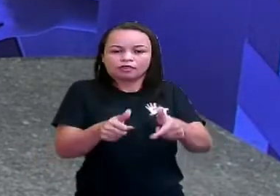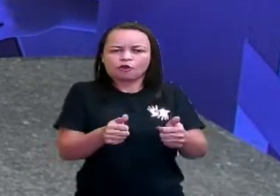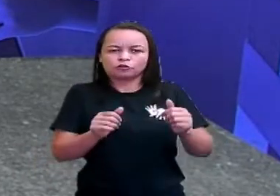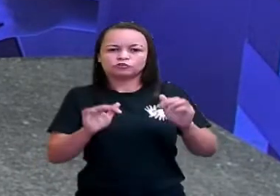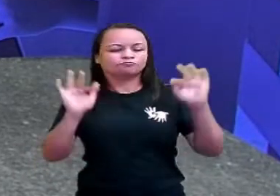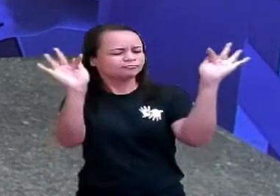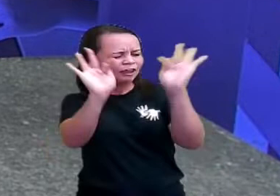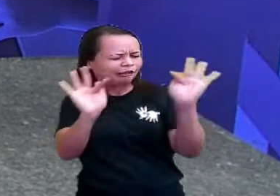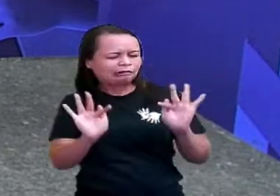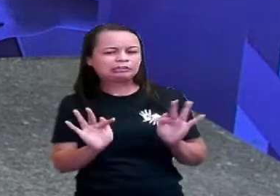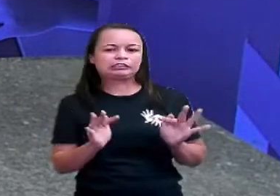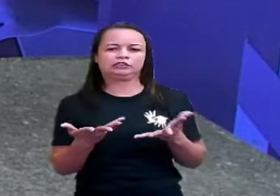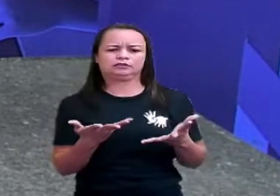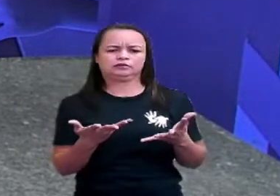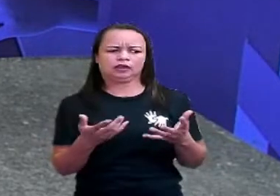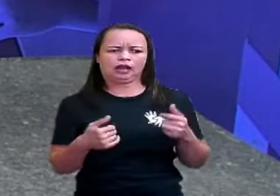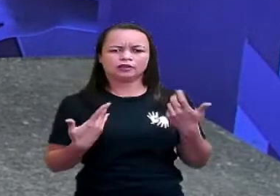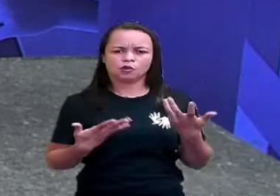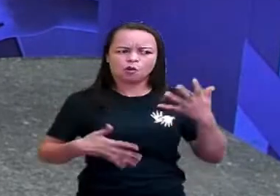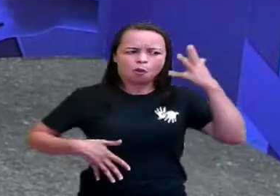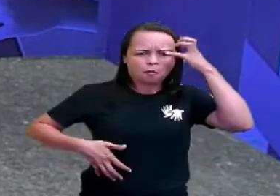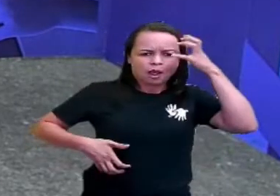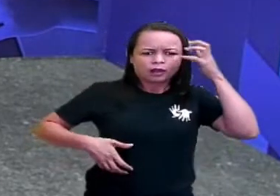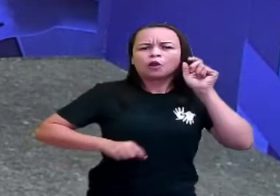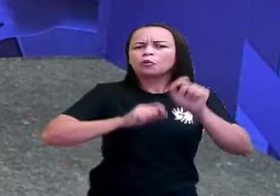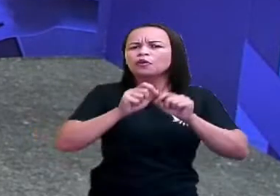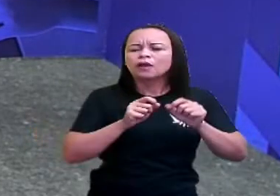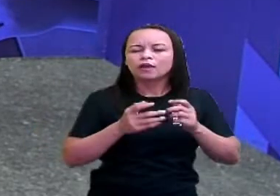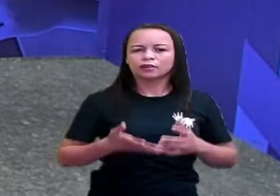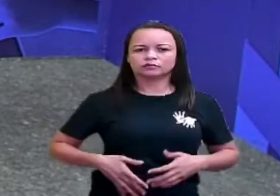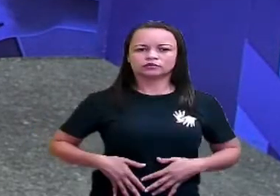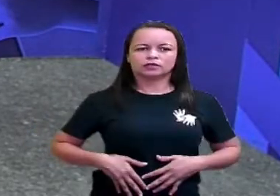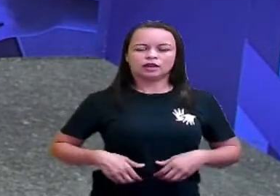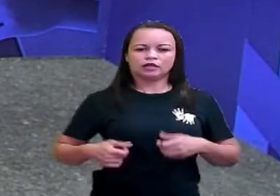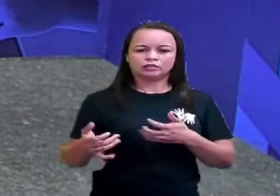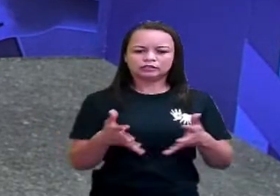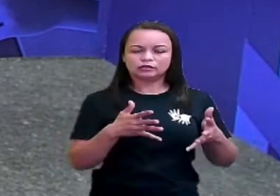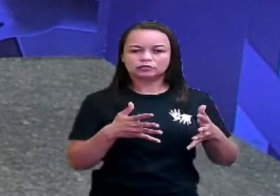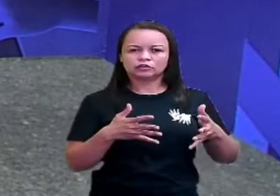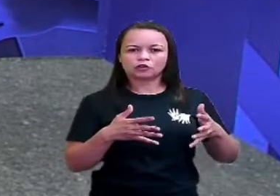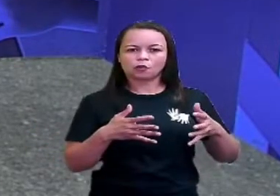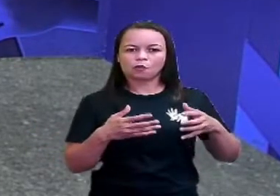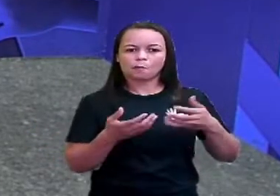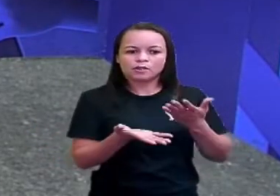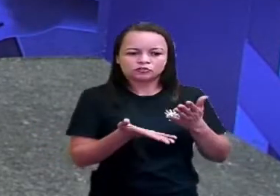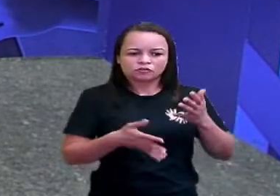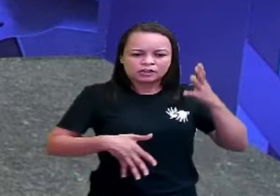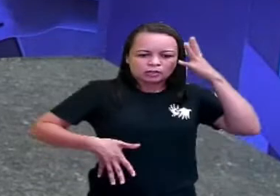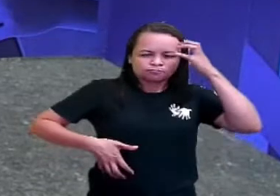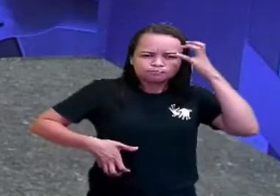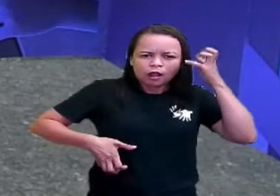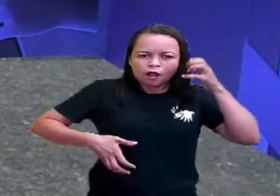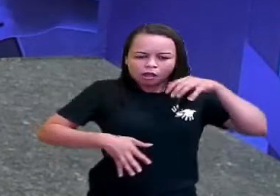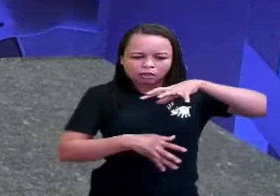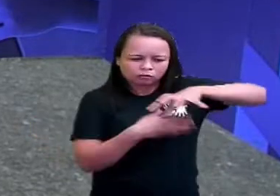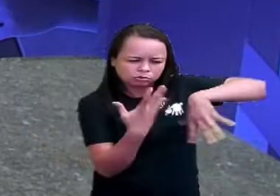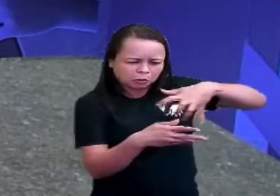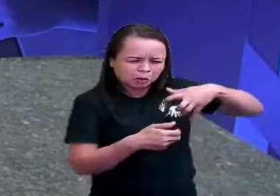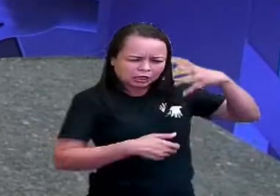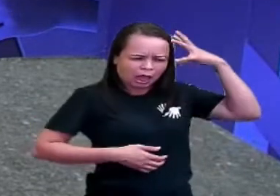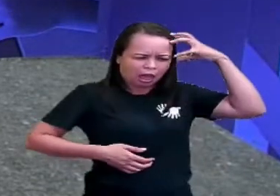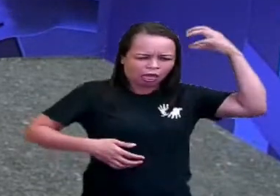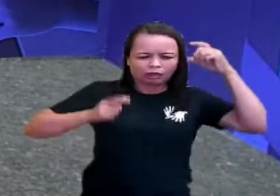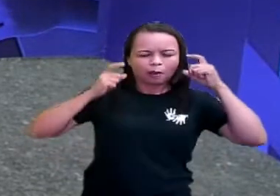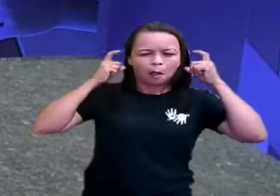aconteceu? Deu a louca no macaco e ele começou a fazer bagunça. Ele arrancou